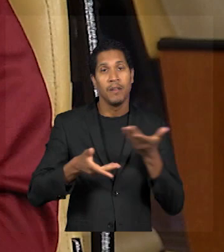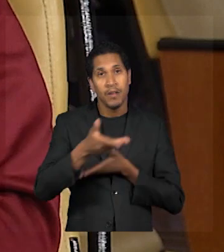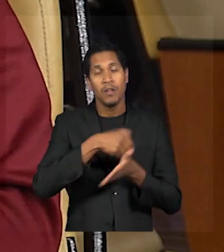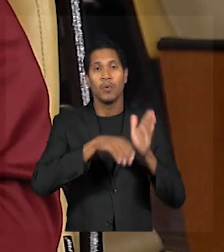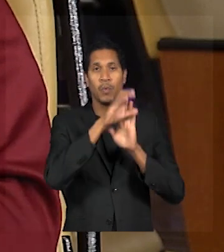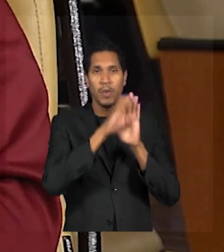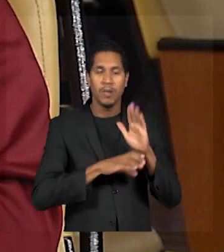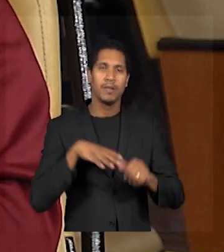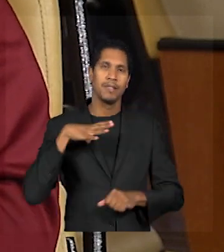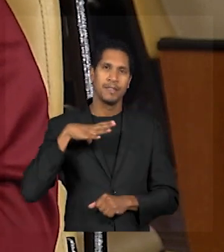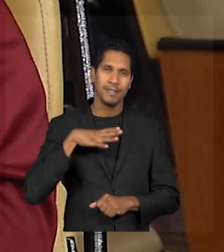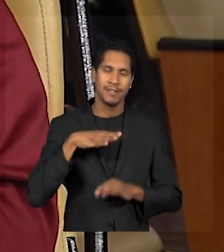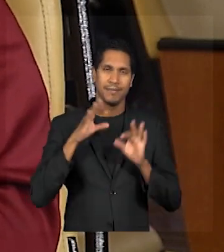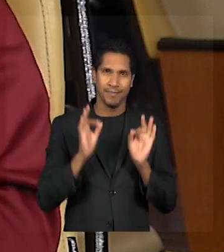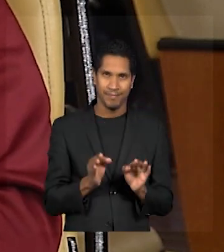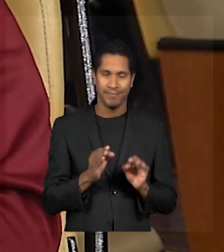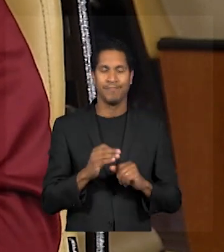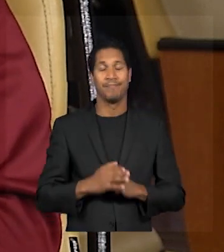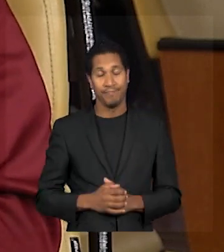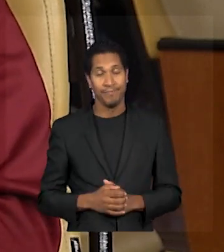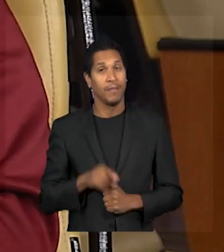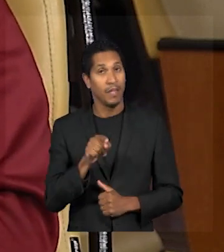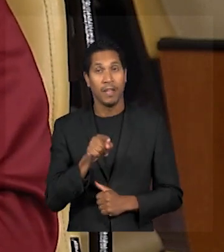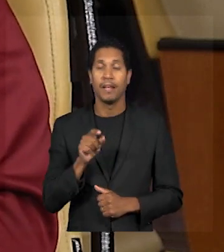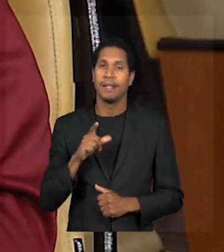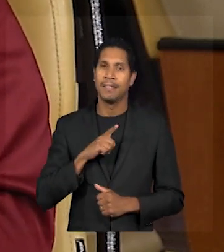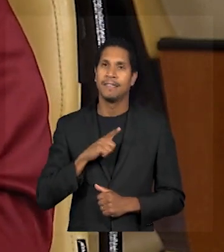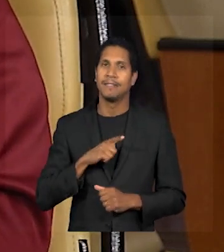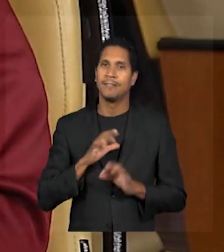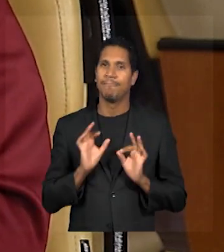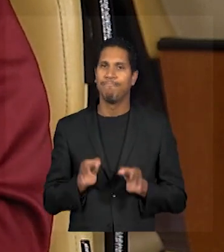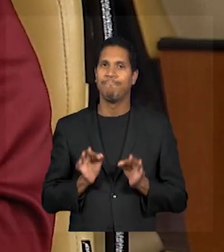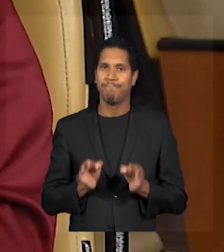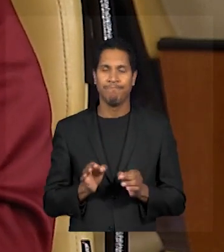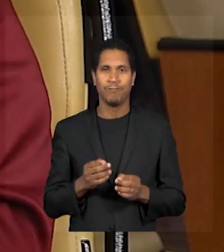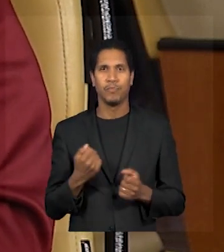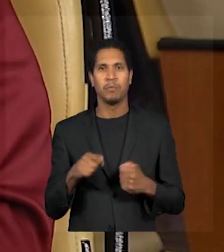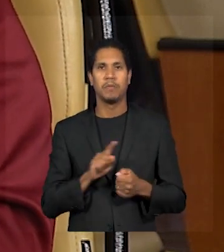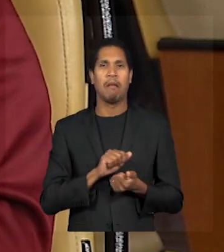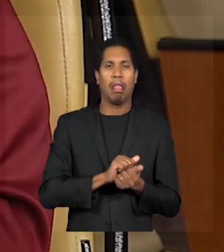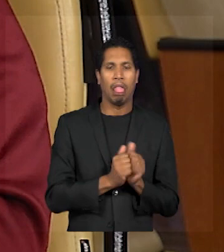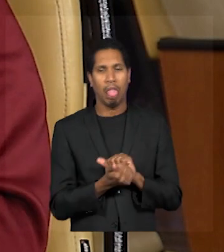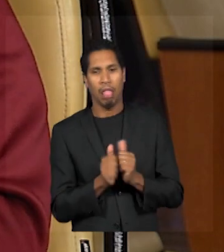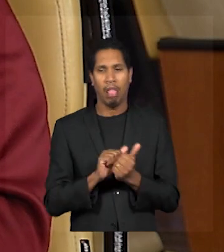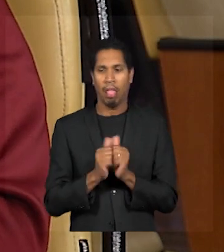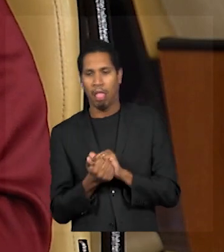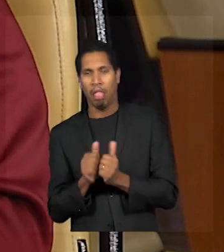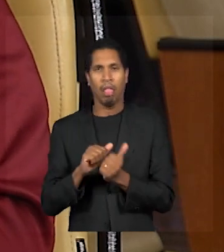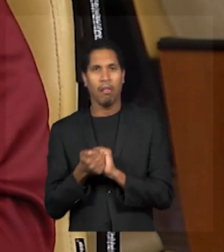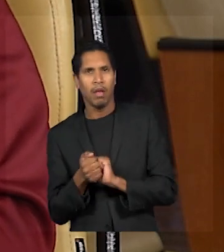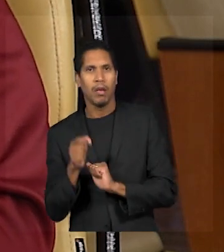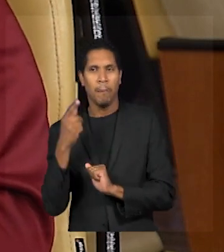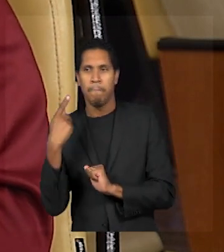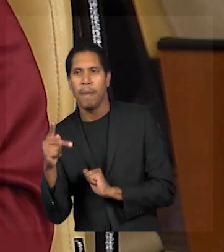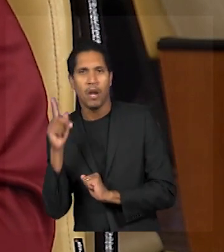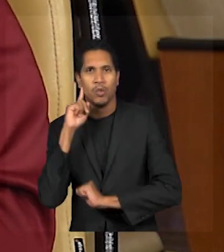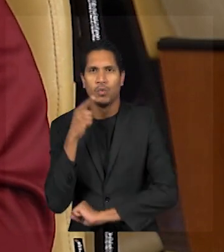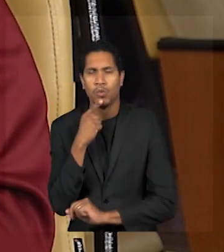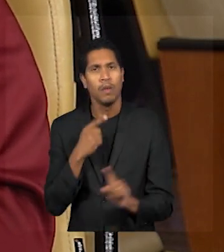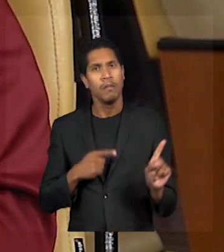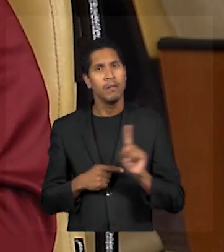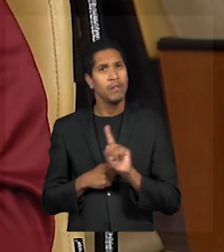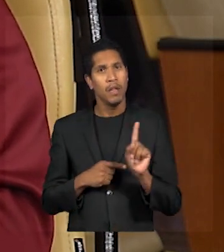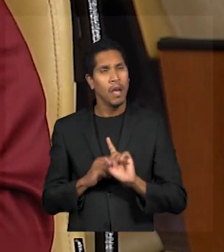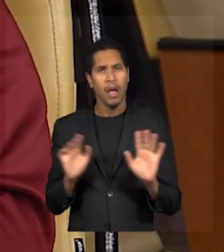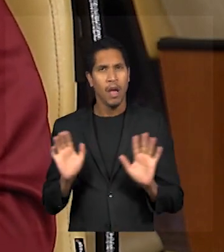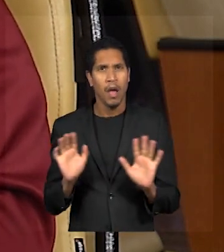da cidade. É um currículo muito consistente que não precisa de adequações para o surdo. A gente quer